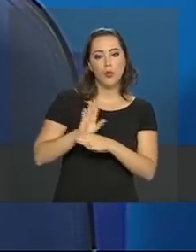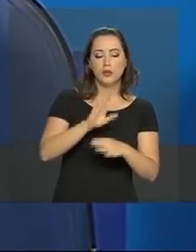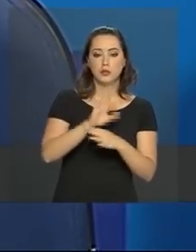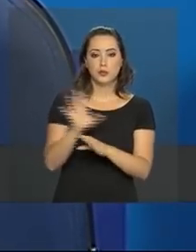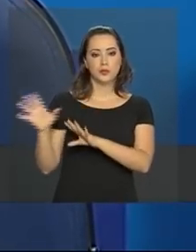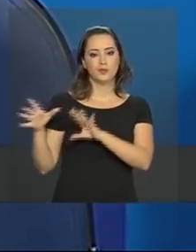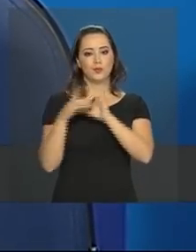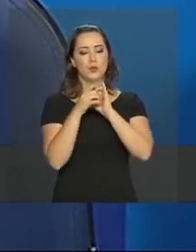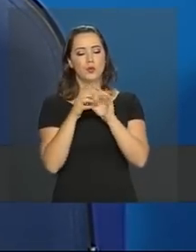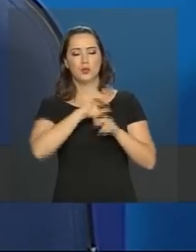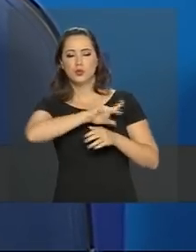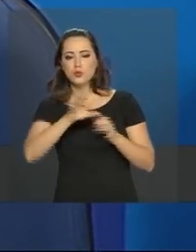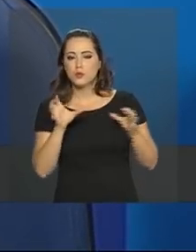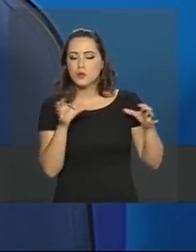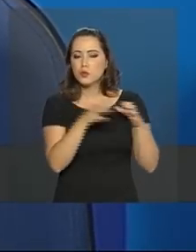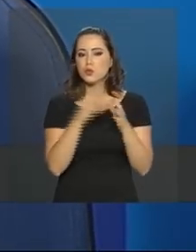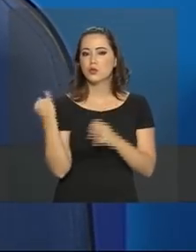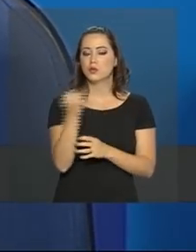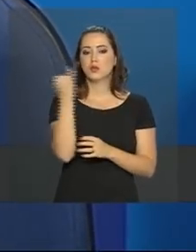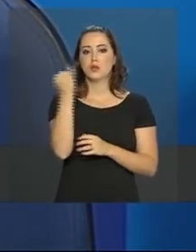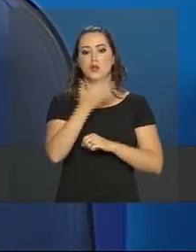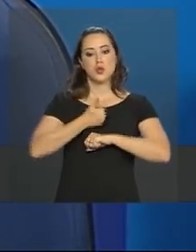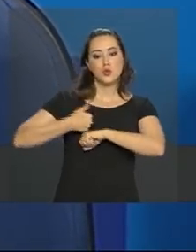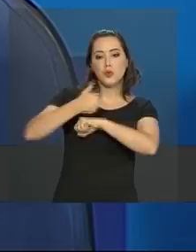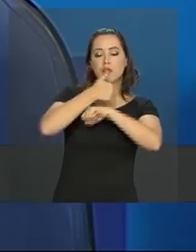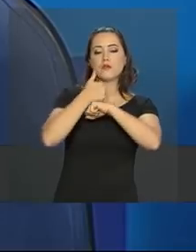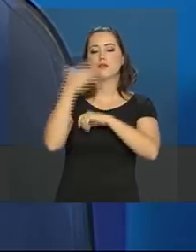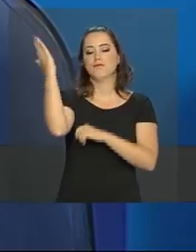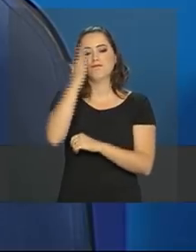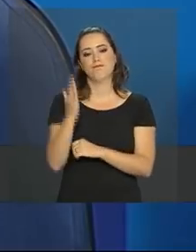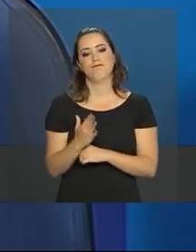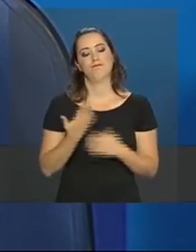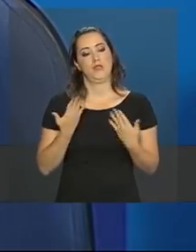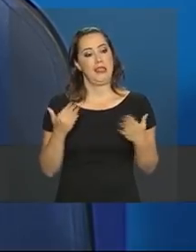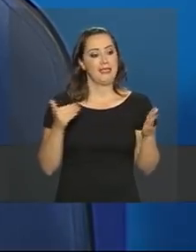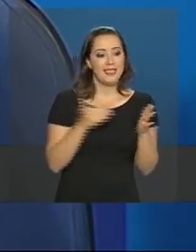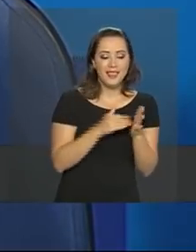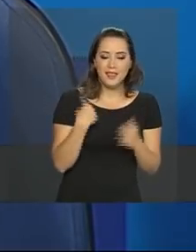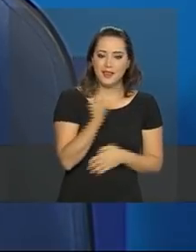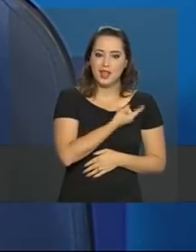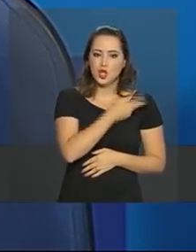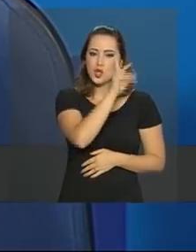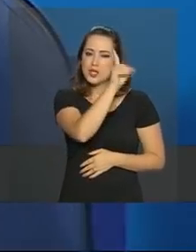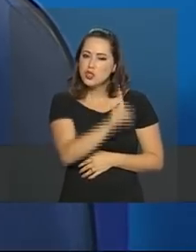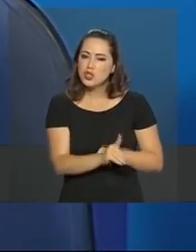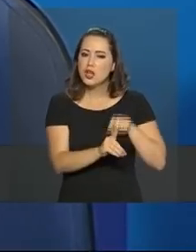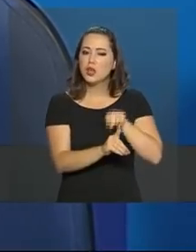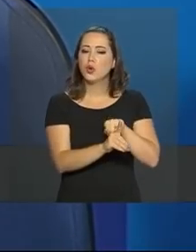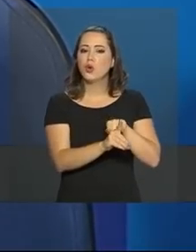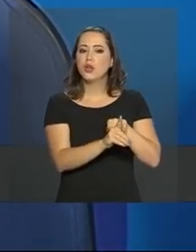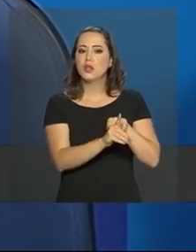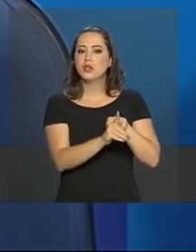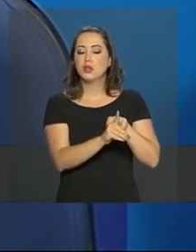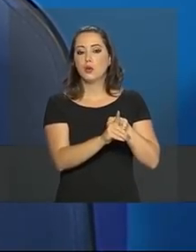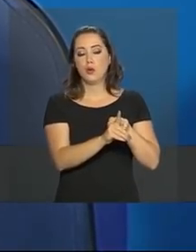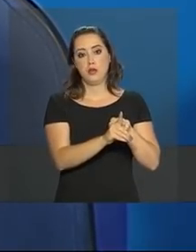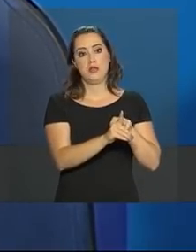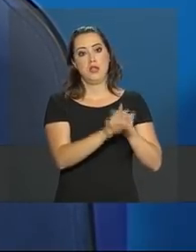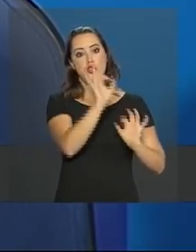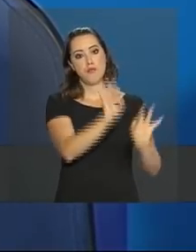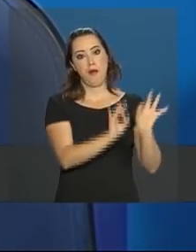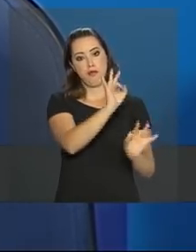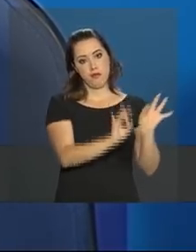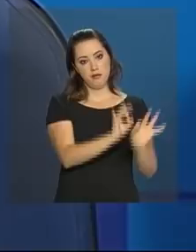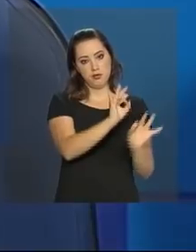parceiros importantíssimos entre os especialistas brasileiros até nossa diretoria de gestão e planejamento que abrigou